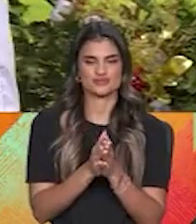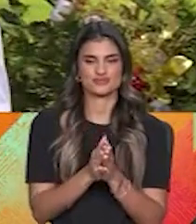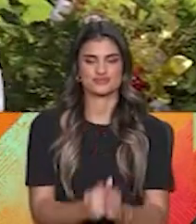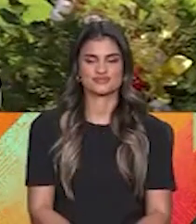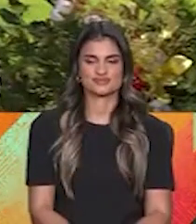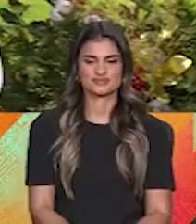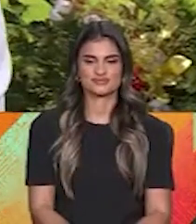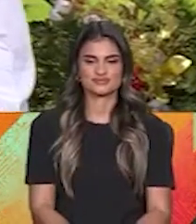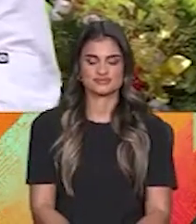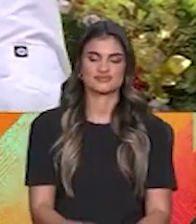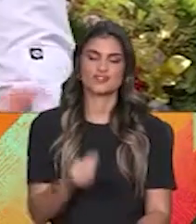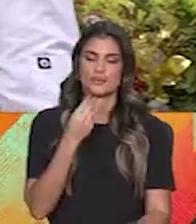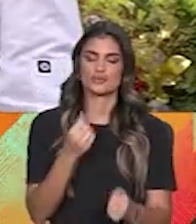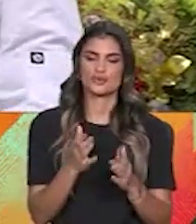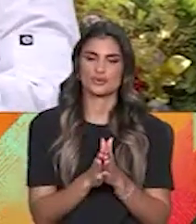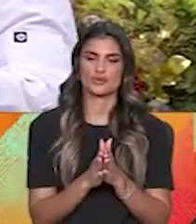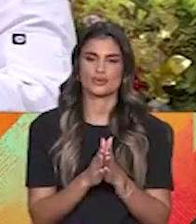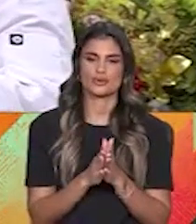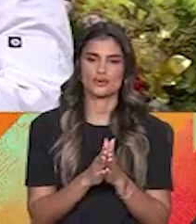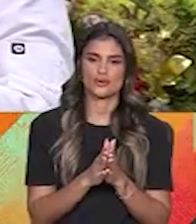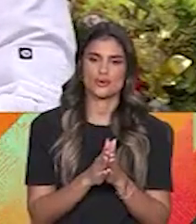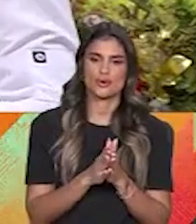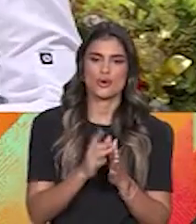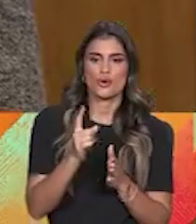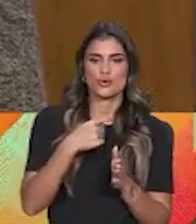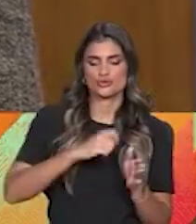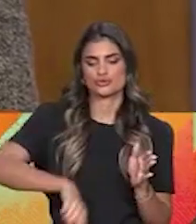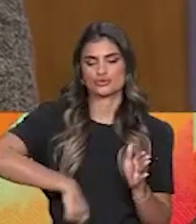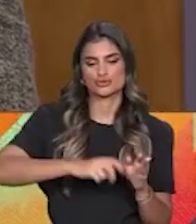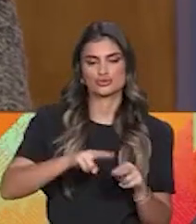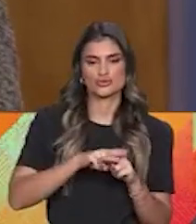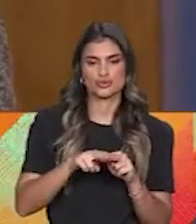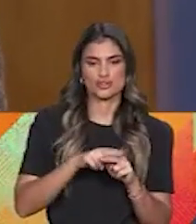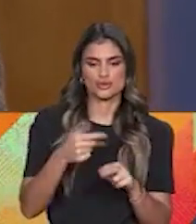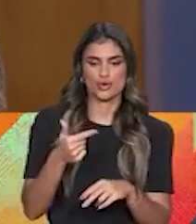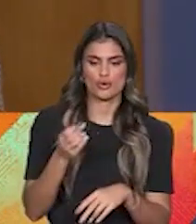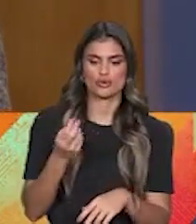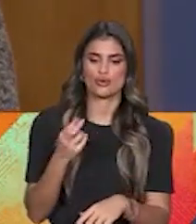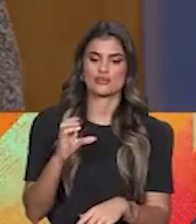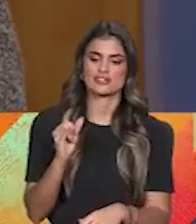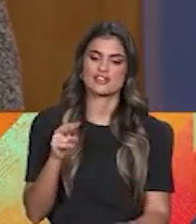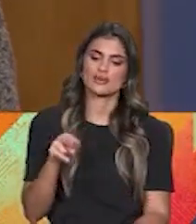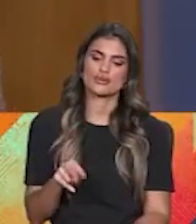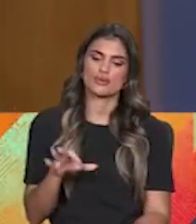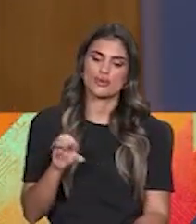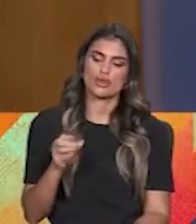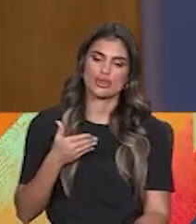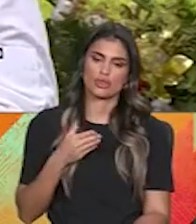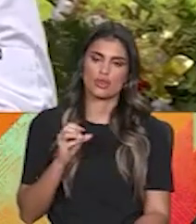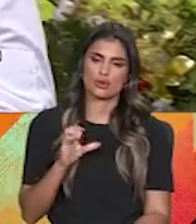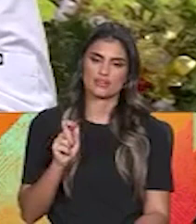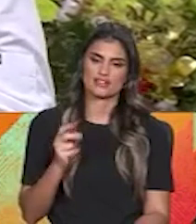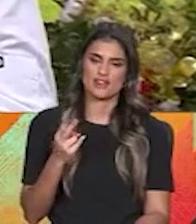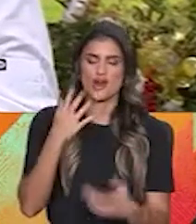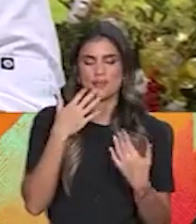agora. Tudo. Desde as mousses ao tocinho do céu. Não se pode lhes dar muita ginja, não é? Porque eles. Pois, eles normalmente bebem